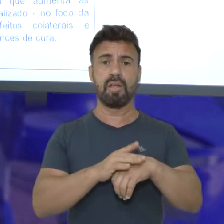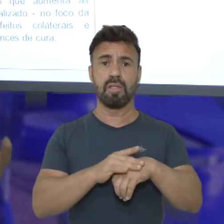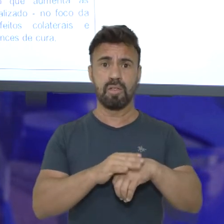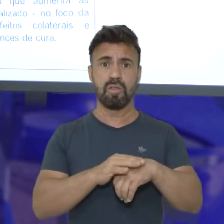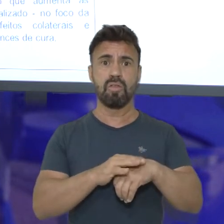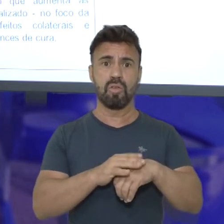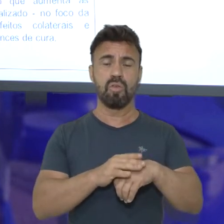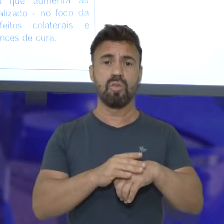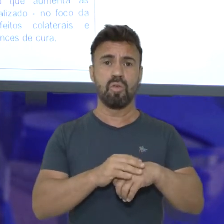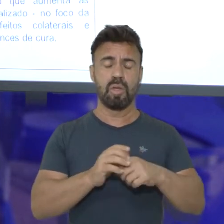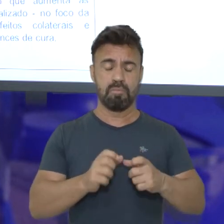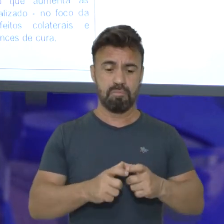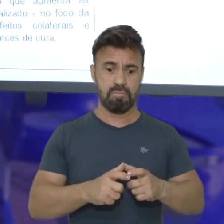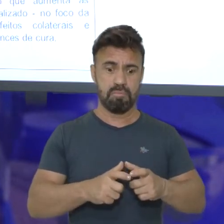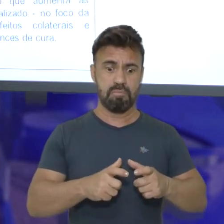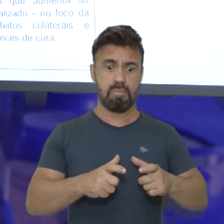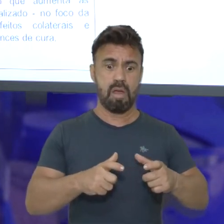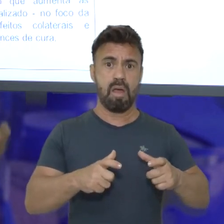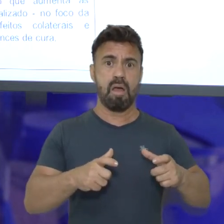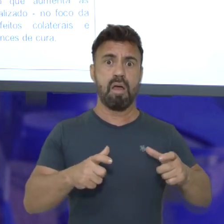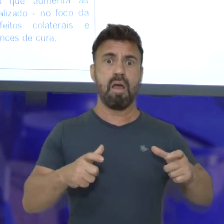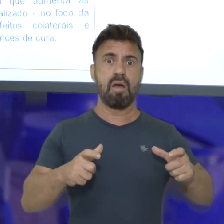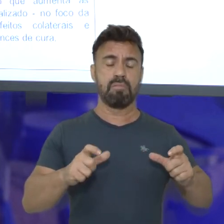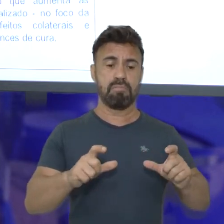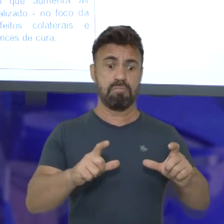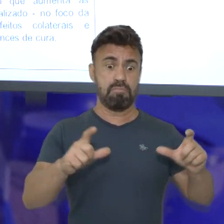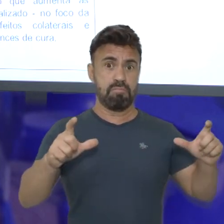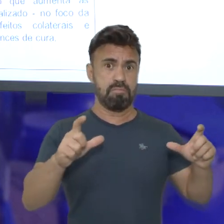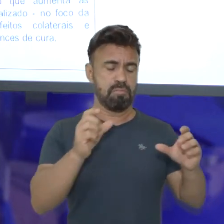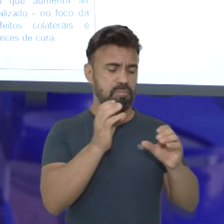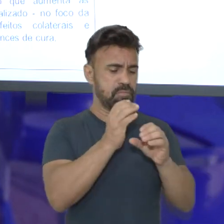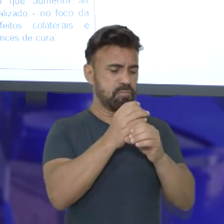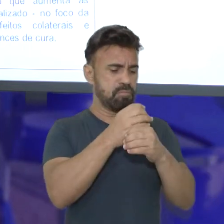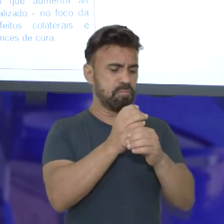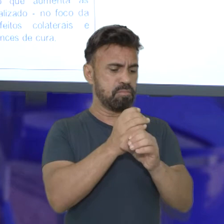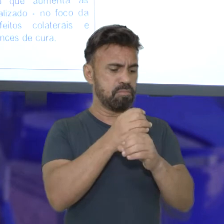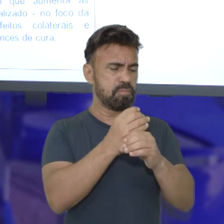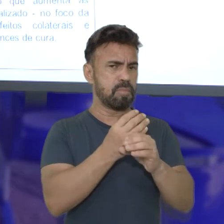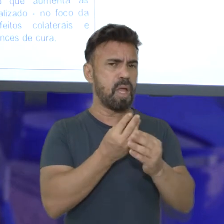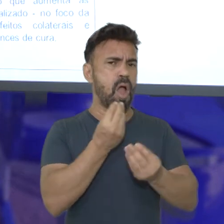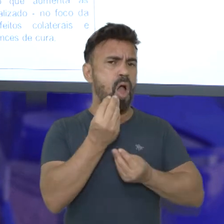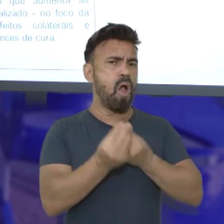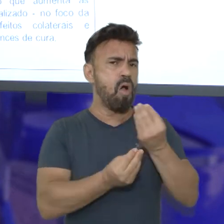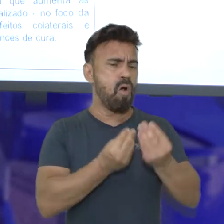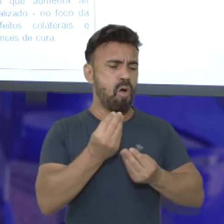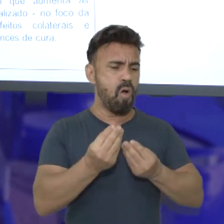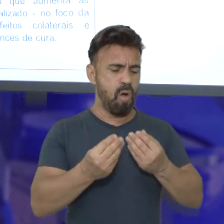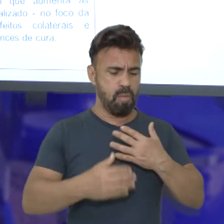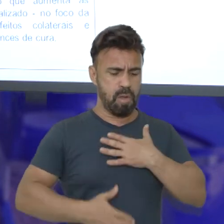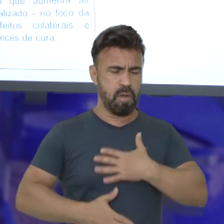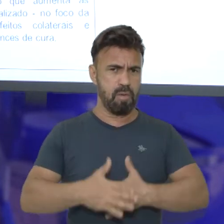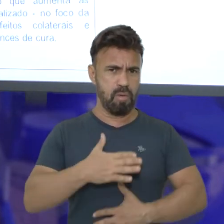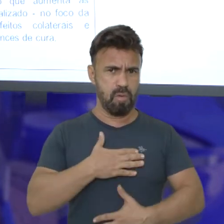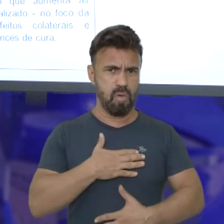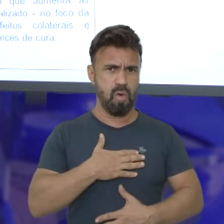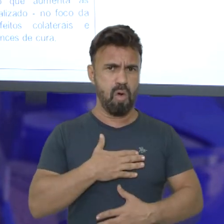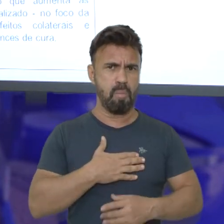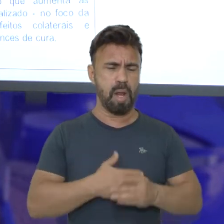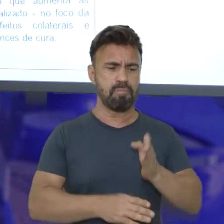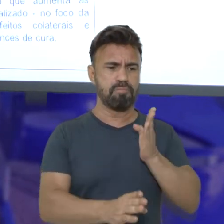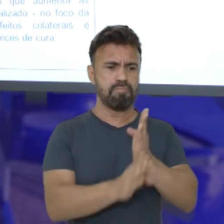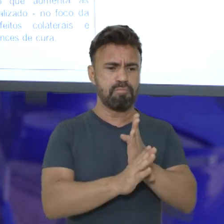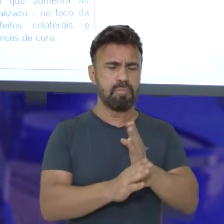uma maior imagem, permitindo com que possa analisar bem os tecidos, como é que está o funcionamento daquele órgão, para